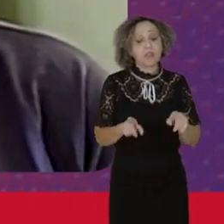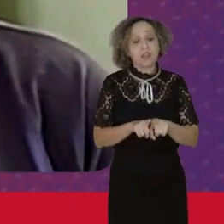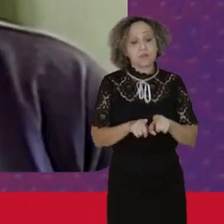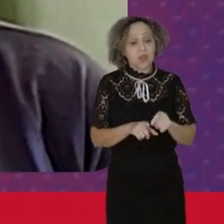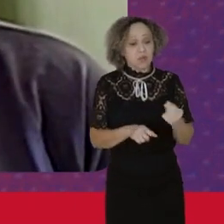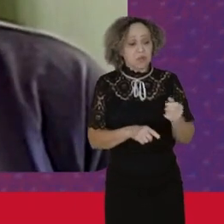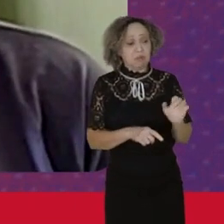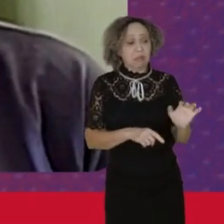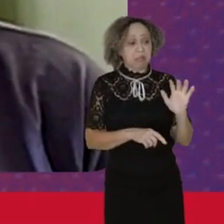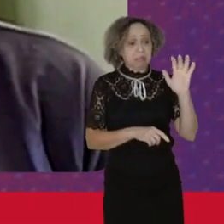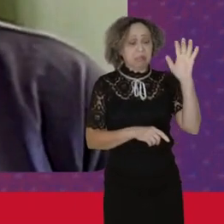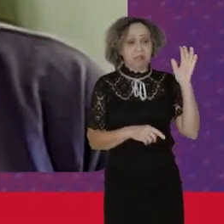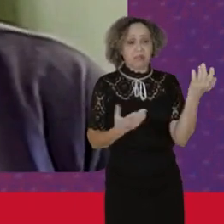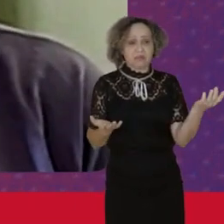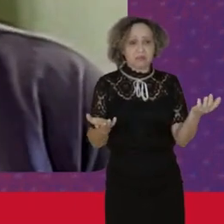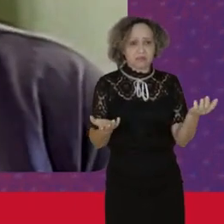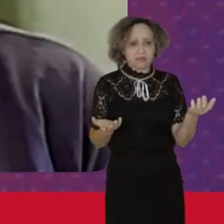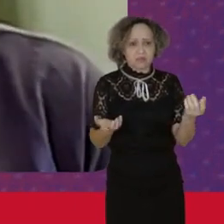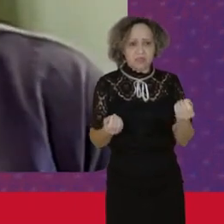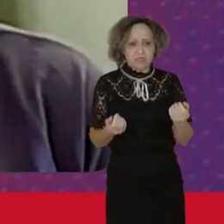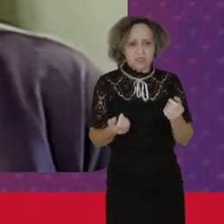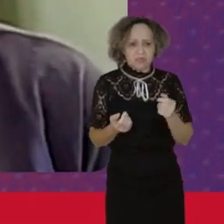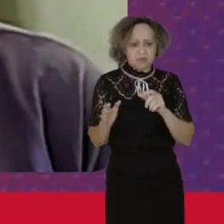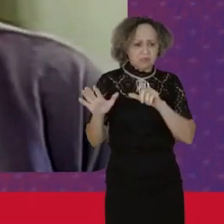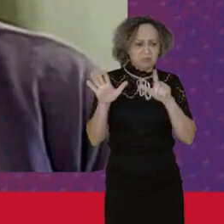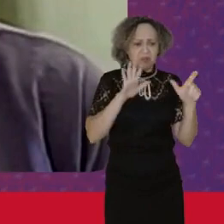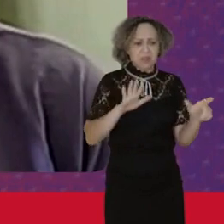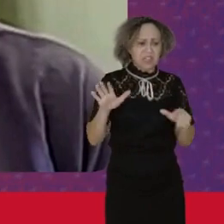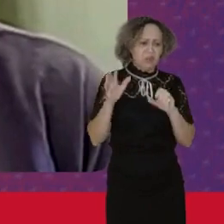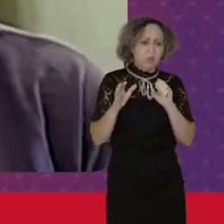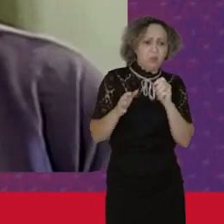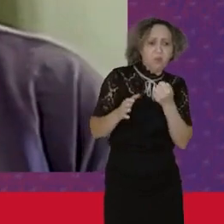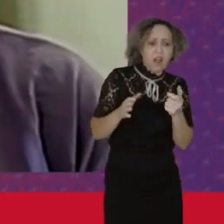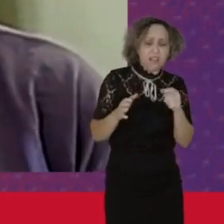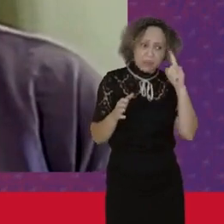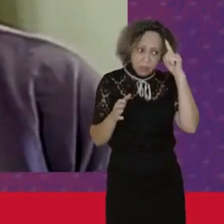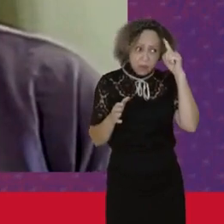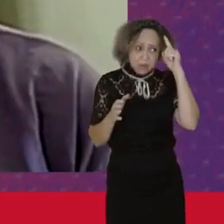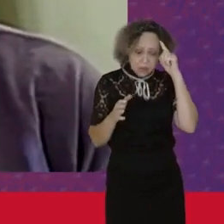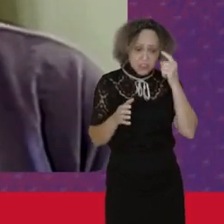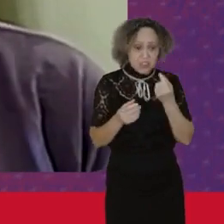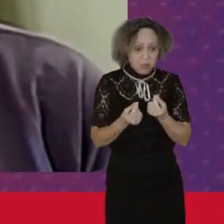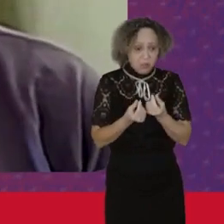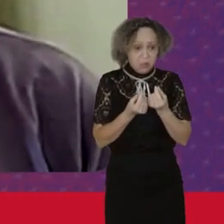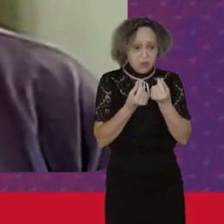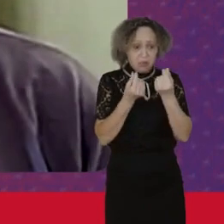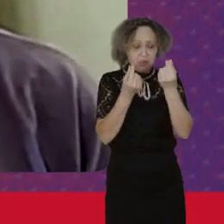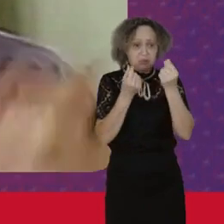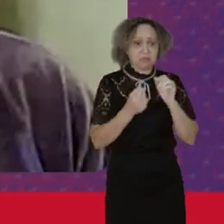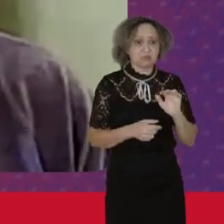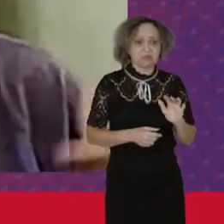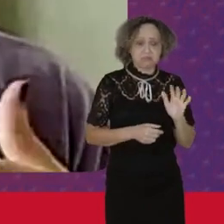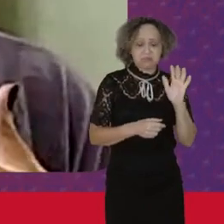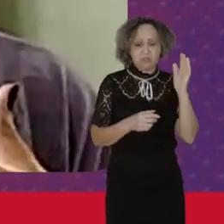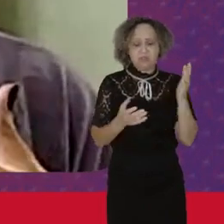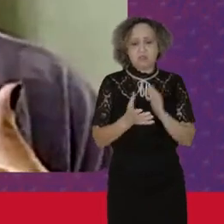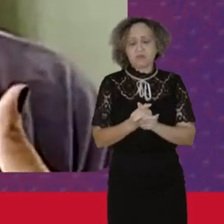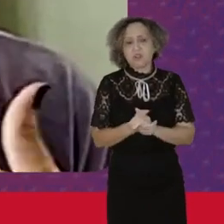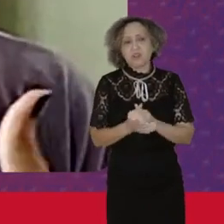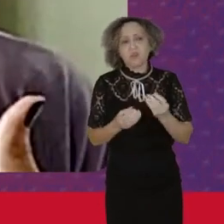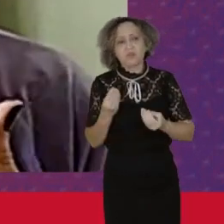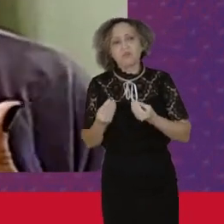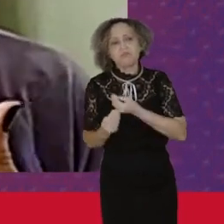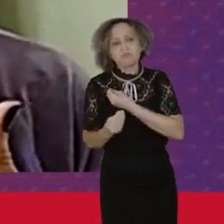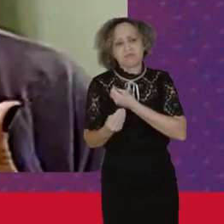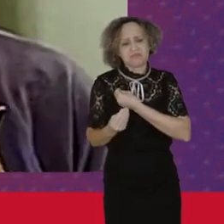dos alimentos semanalmente ou quase diariamente, assim como também o aumento do custo de vida, né,